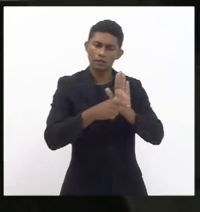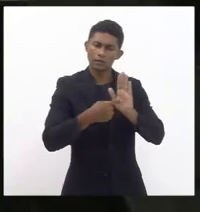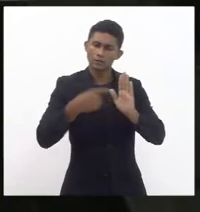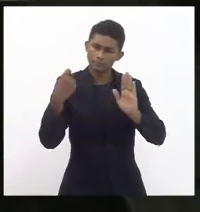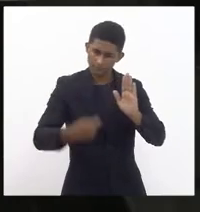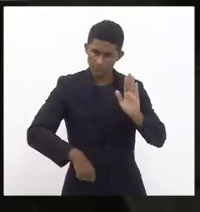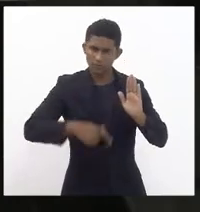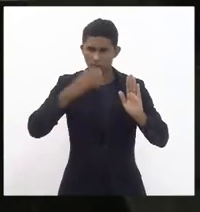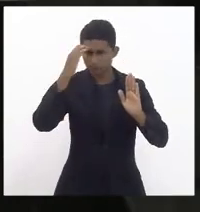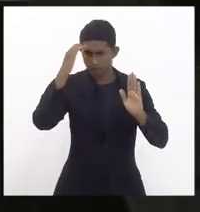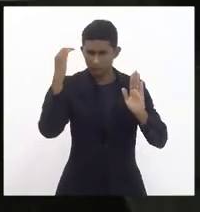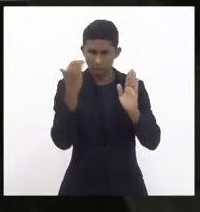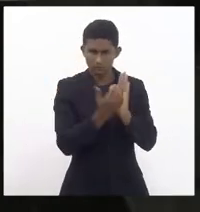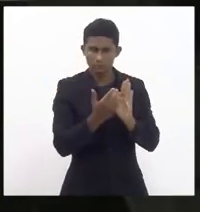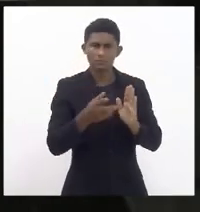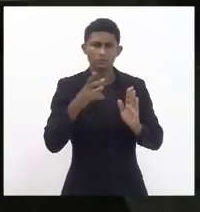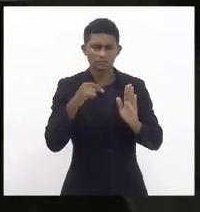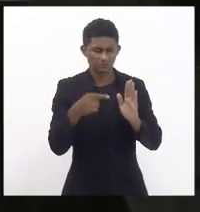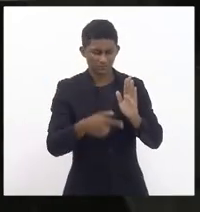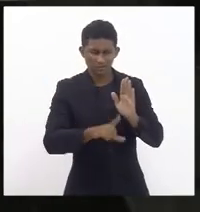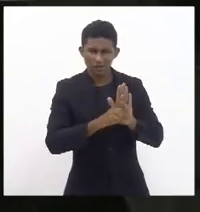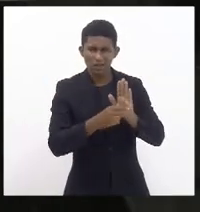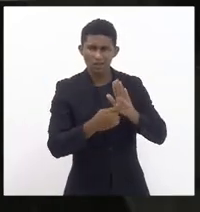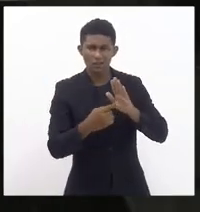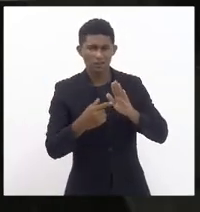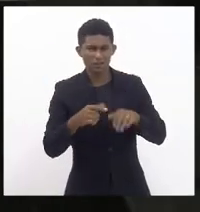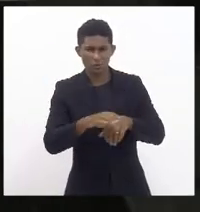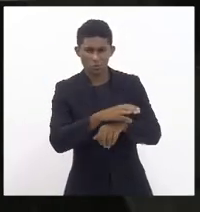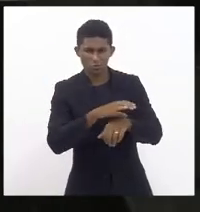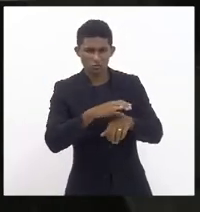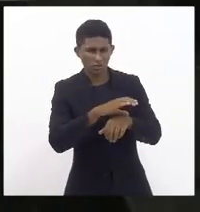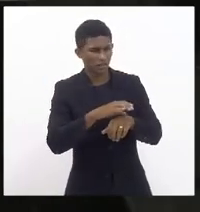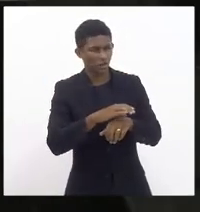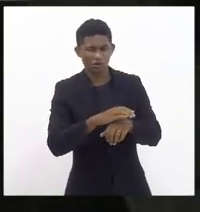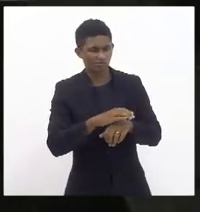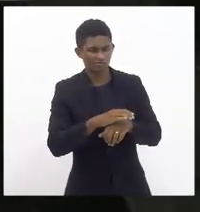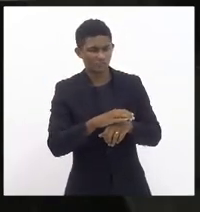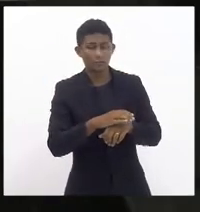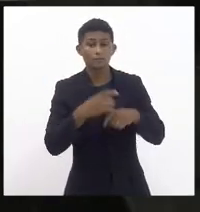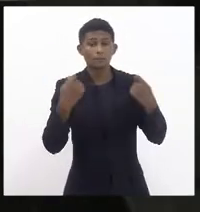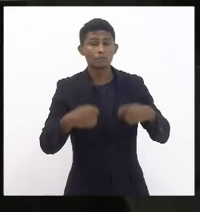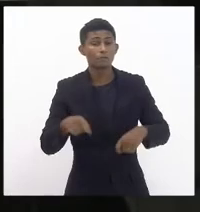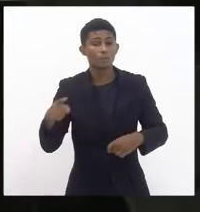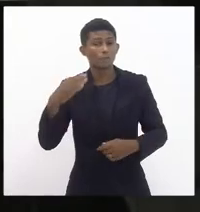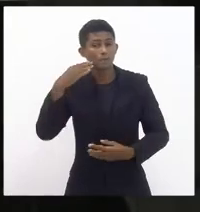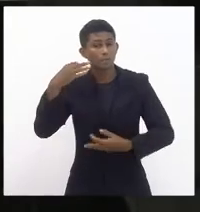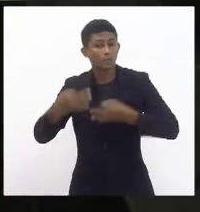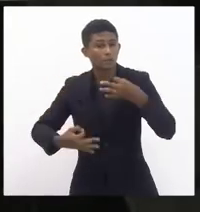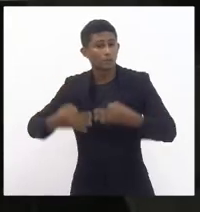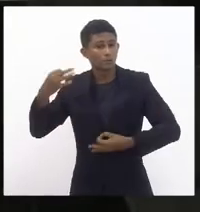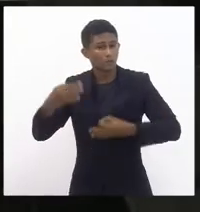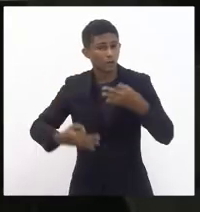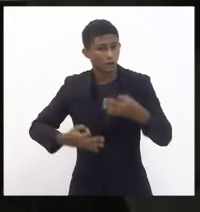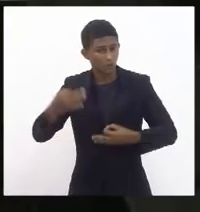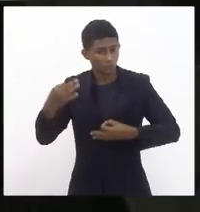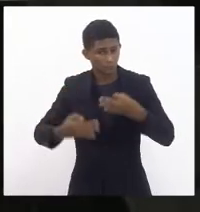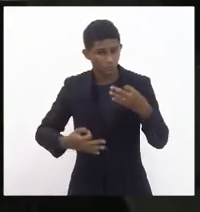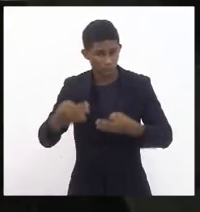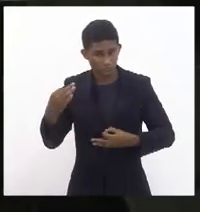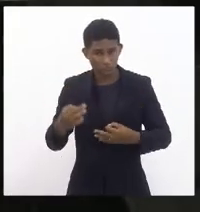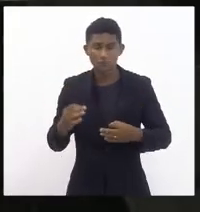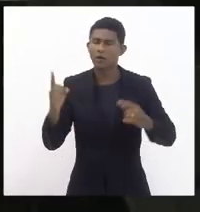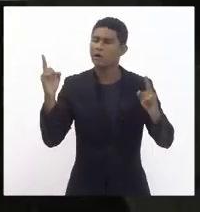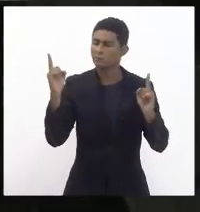se acha que a lei um condicional representa no tribunal de justiça Como assim procedemos